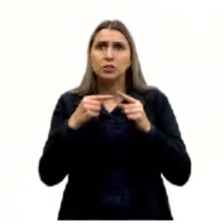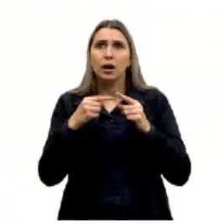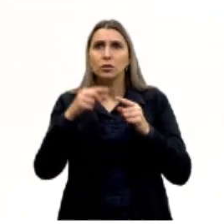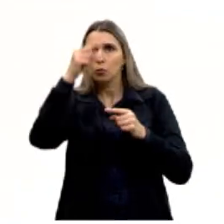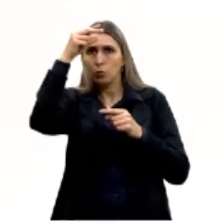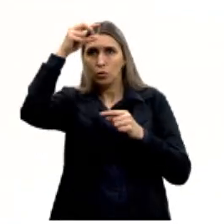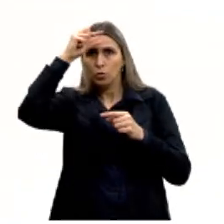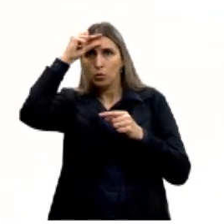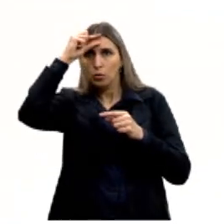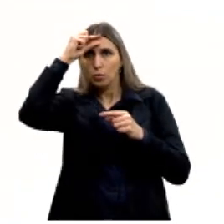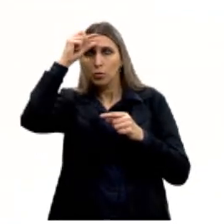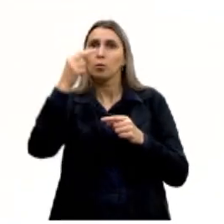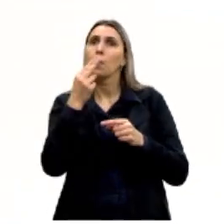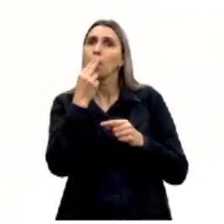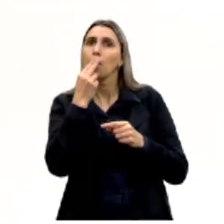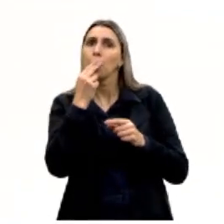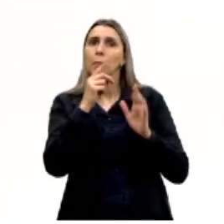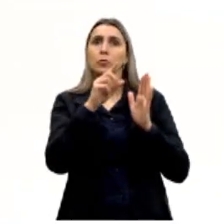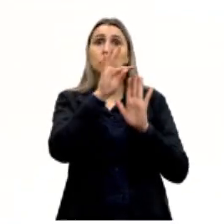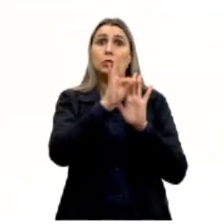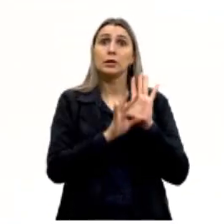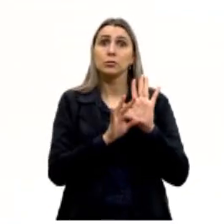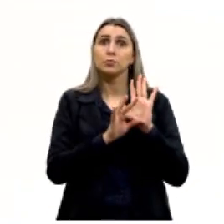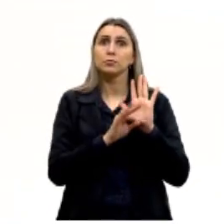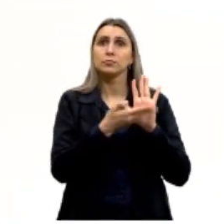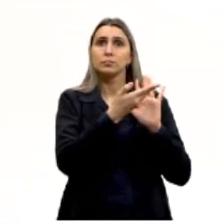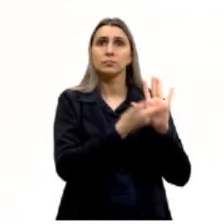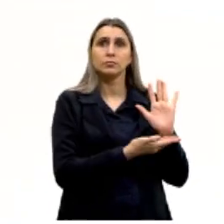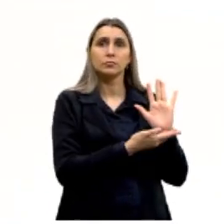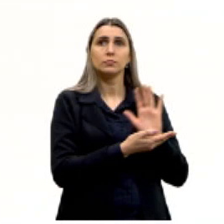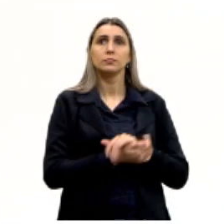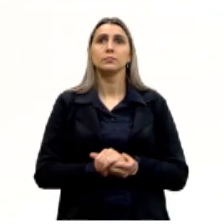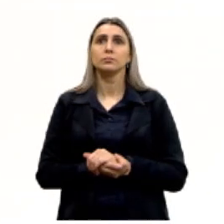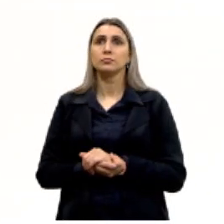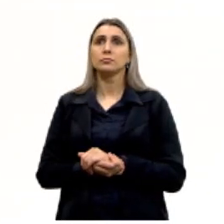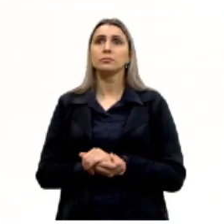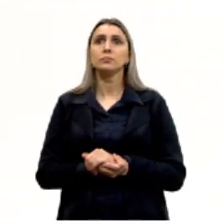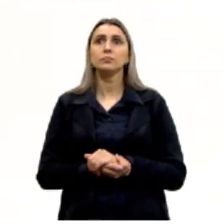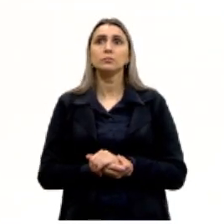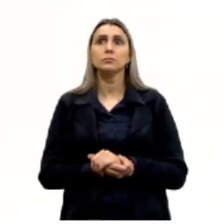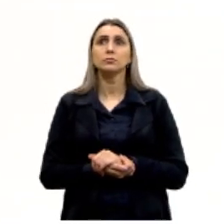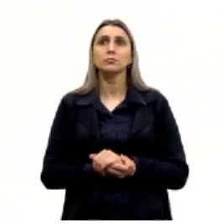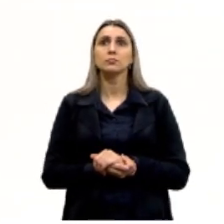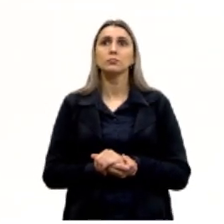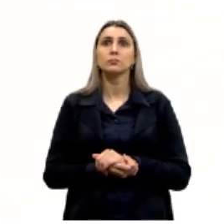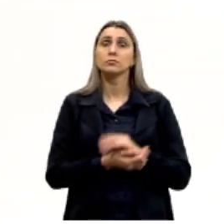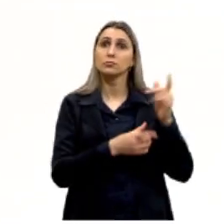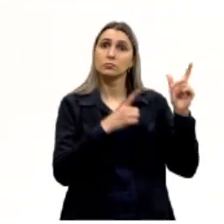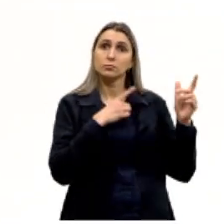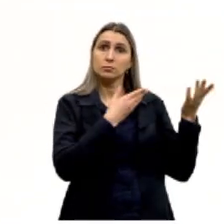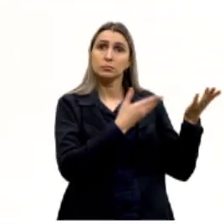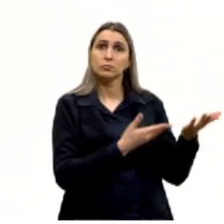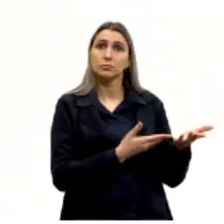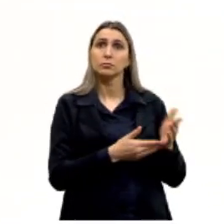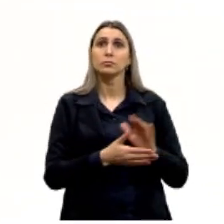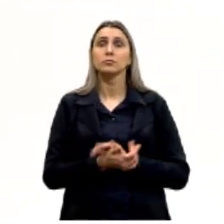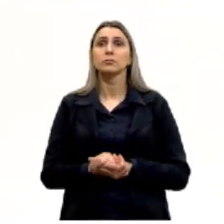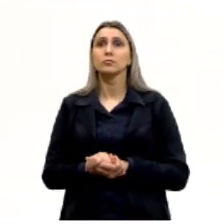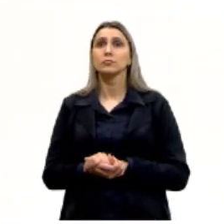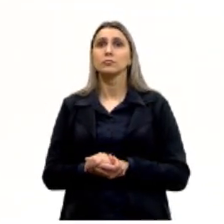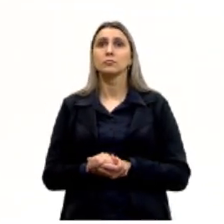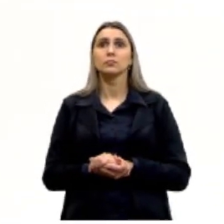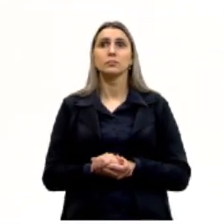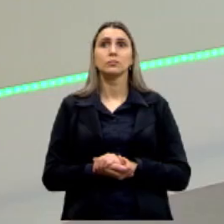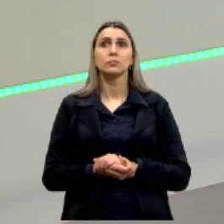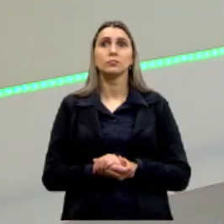Monteiro Lobato no artigo então olhem Observe vem nós temos então a